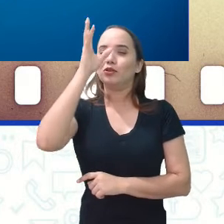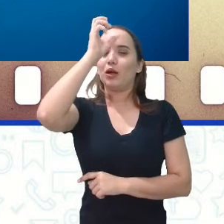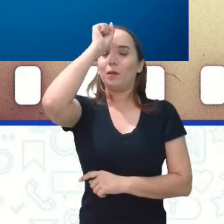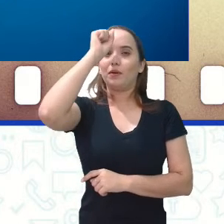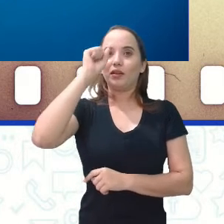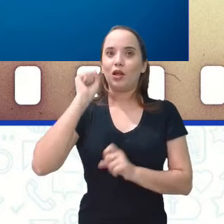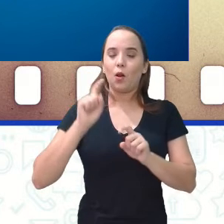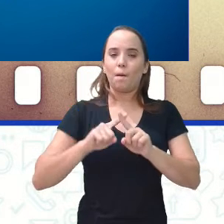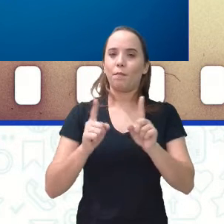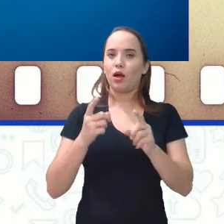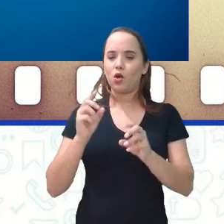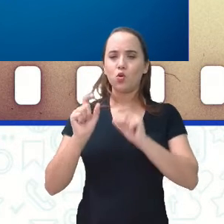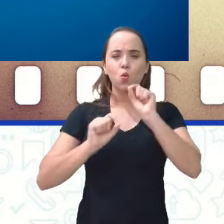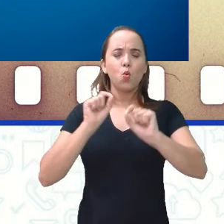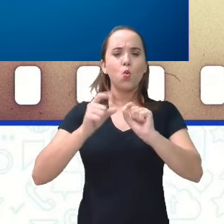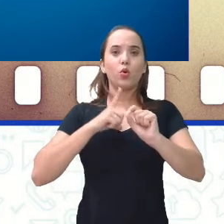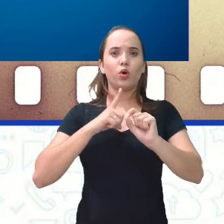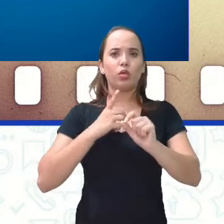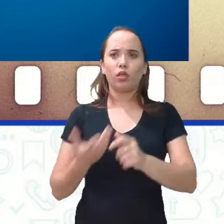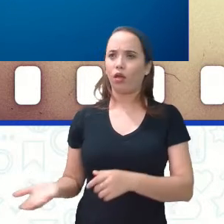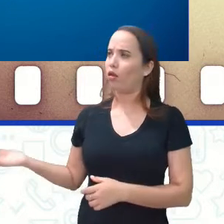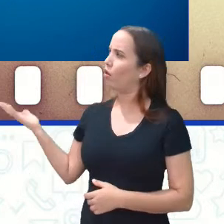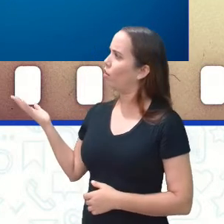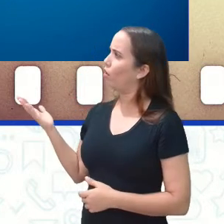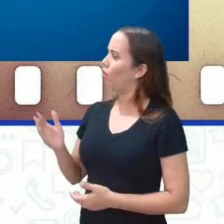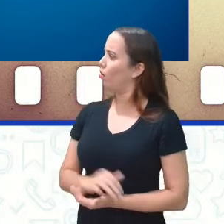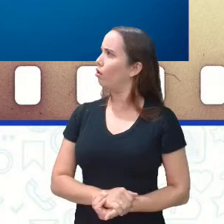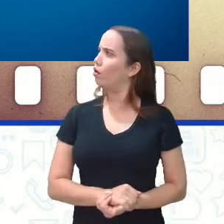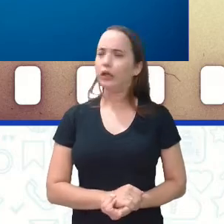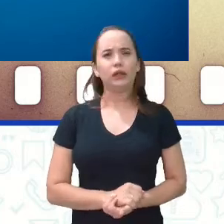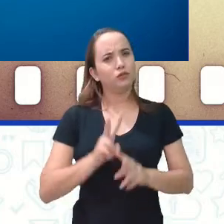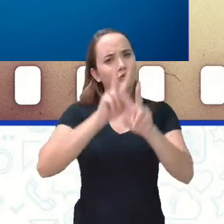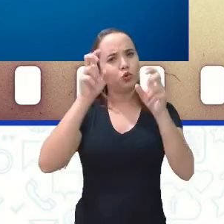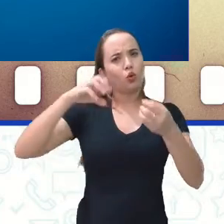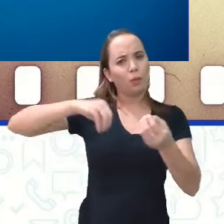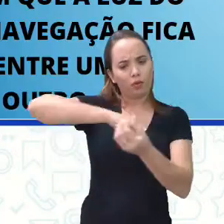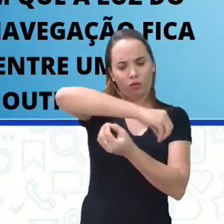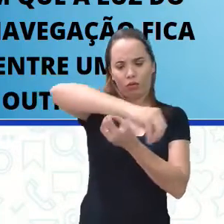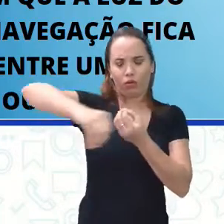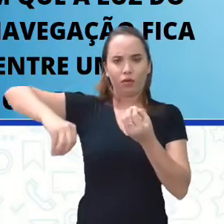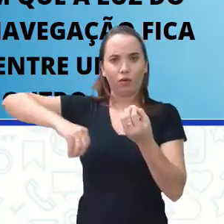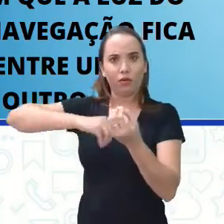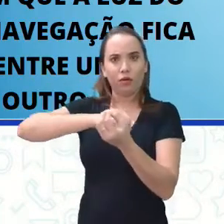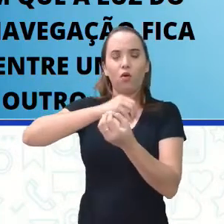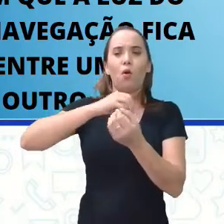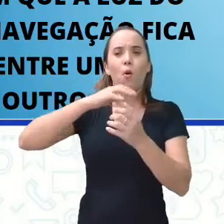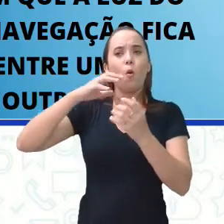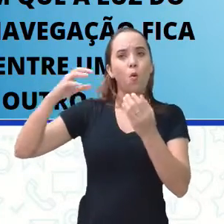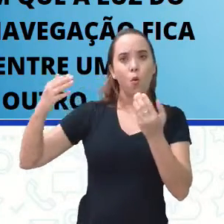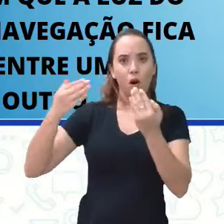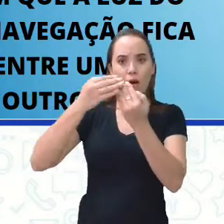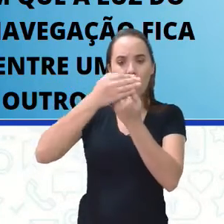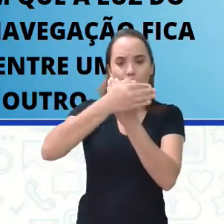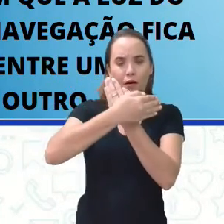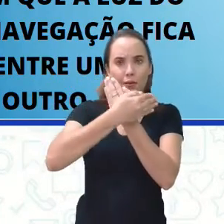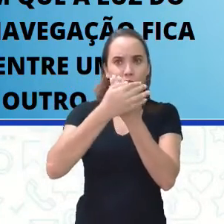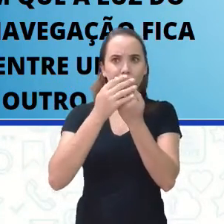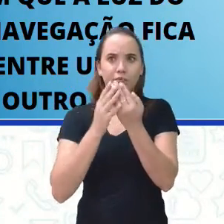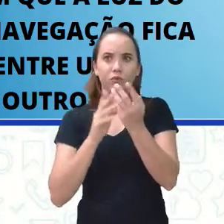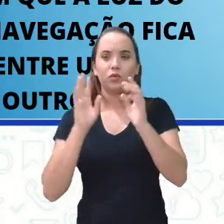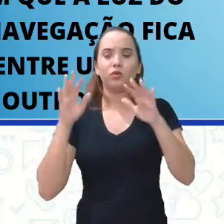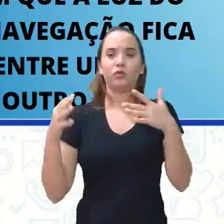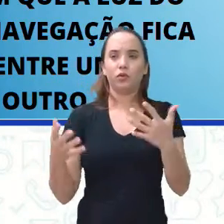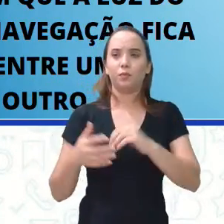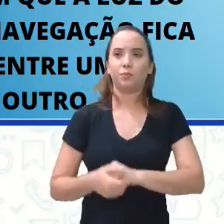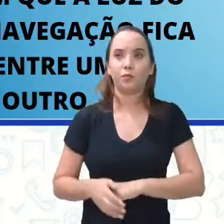para mostrar a vocês em relação ao eclipse lunar e solar? A primeira coisa que eu quero mostrar a vocês é que quando a gente